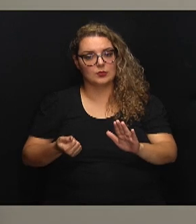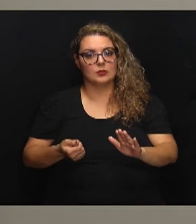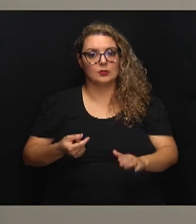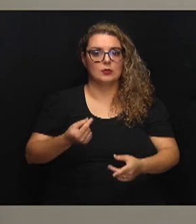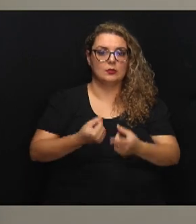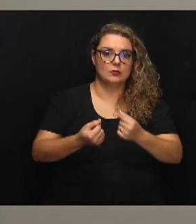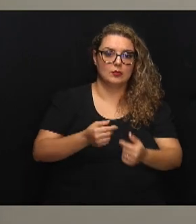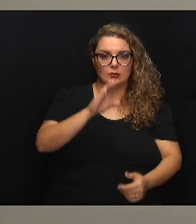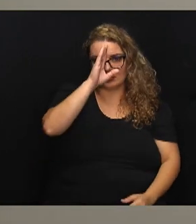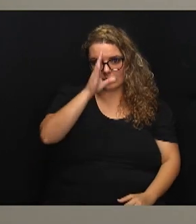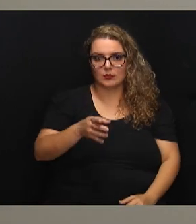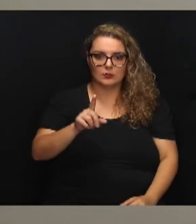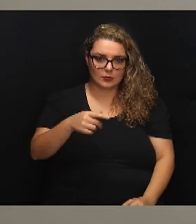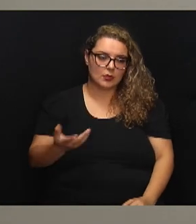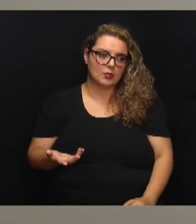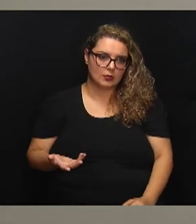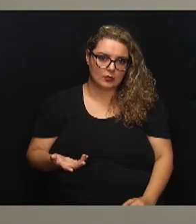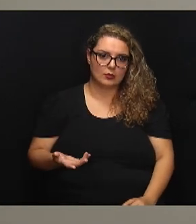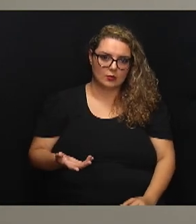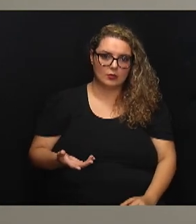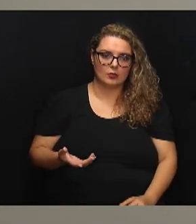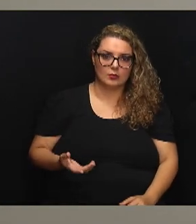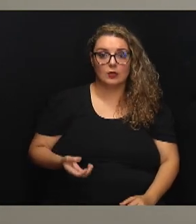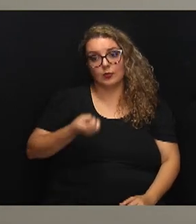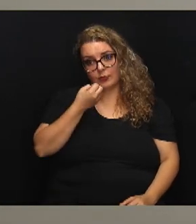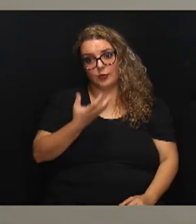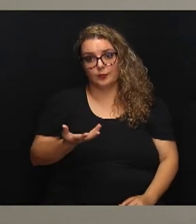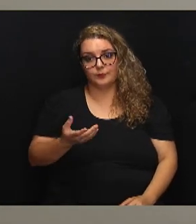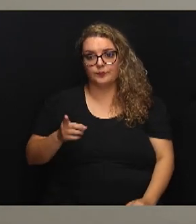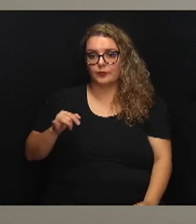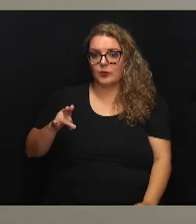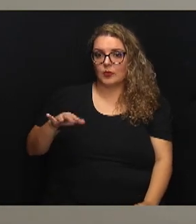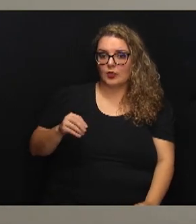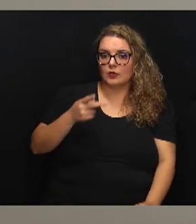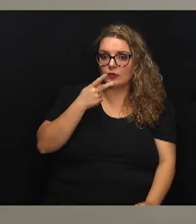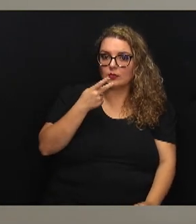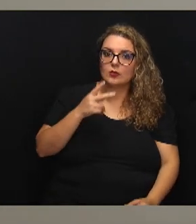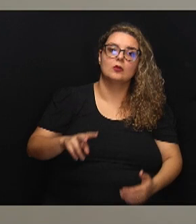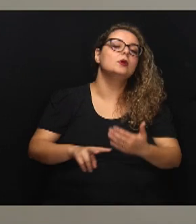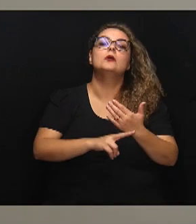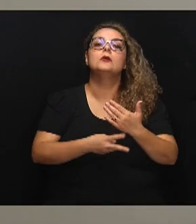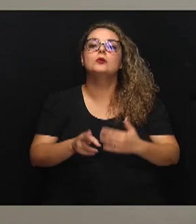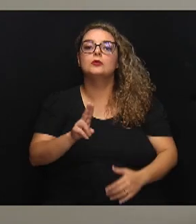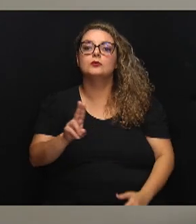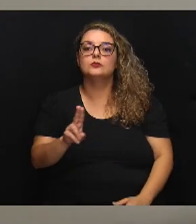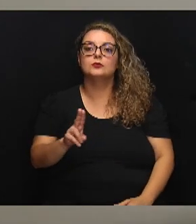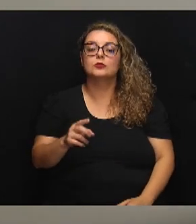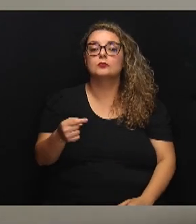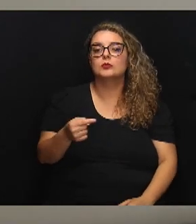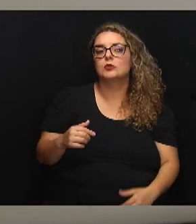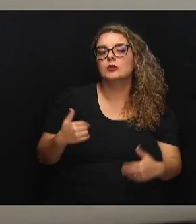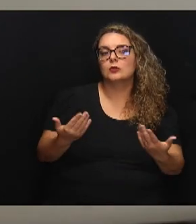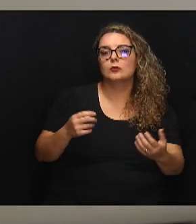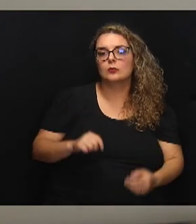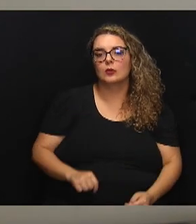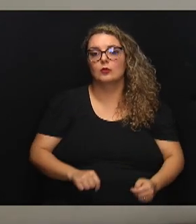acaba sendo muito, muito, muito, de fato, vantajoso. Diego, a gente falou das consequências de estar com o nome sujo, né? Quais são os benefícios de estar